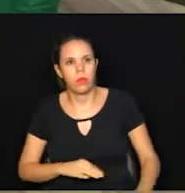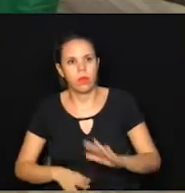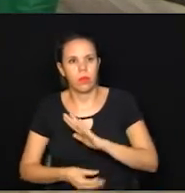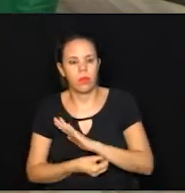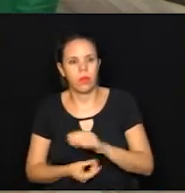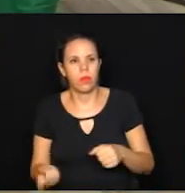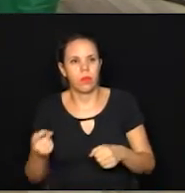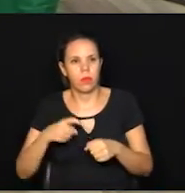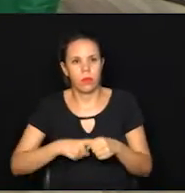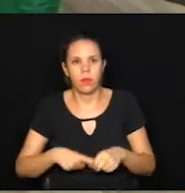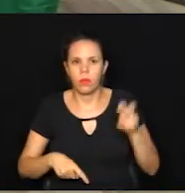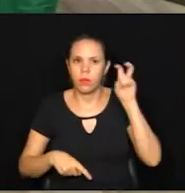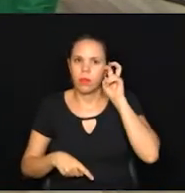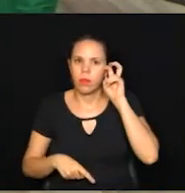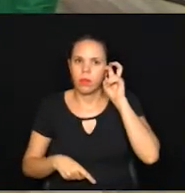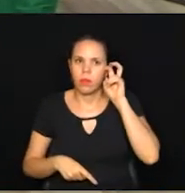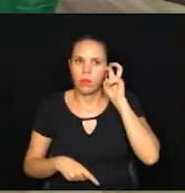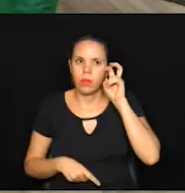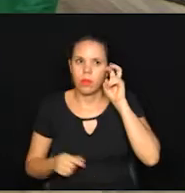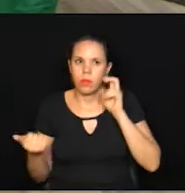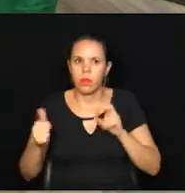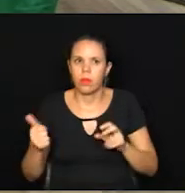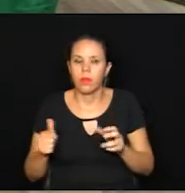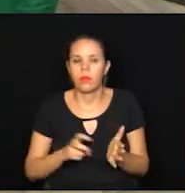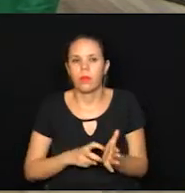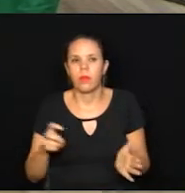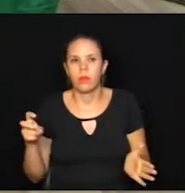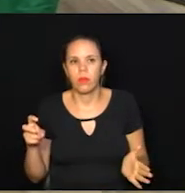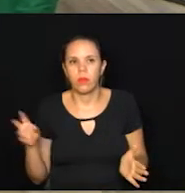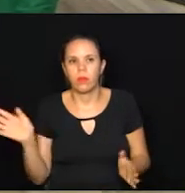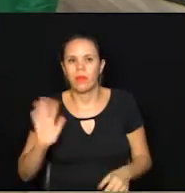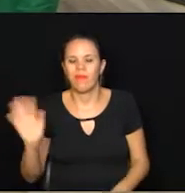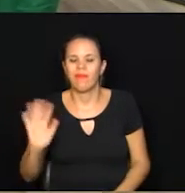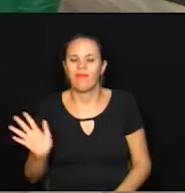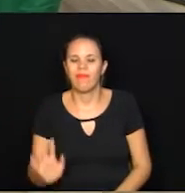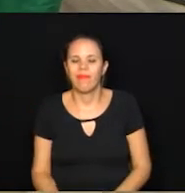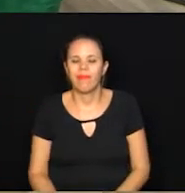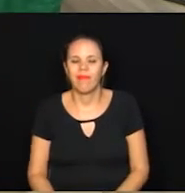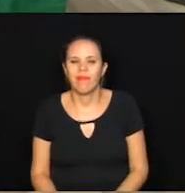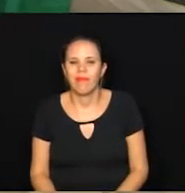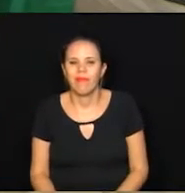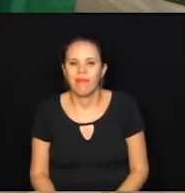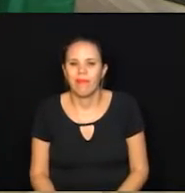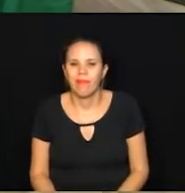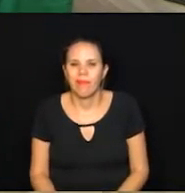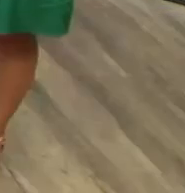Total retorna na quinta-feira, às 11 horas da manhã. Até lá. Tchau, tchau.